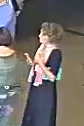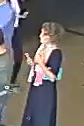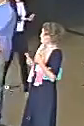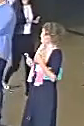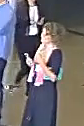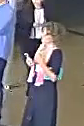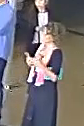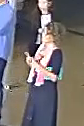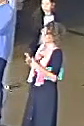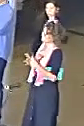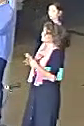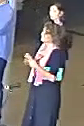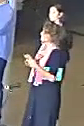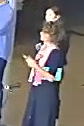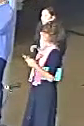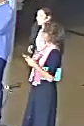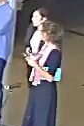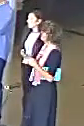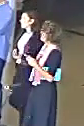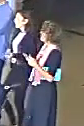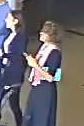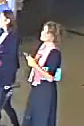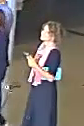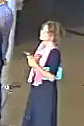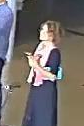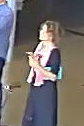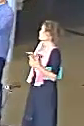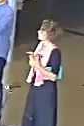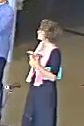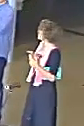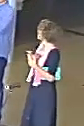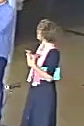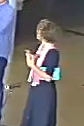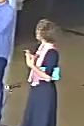senhora calma aí calma aí tá brincando comigo